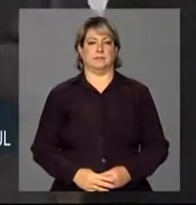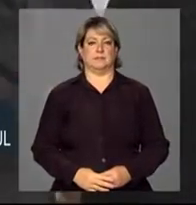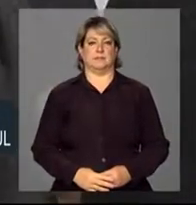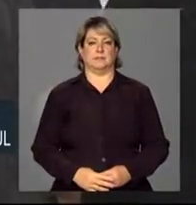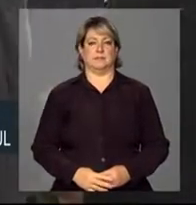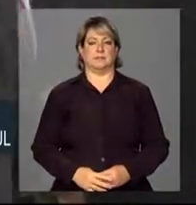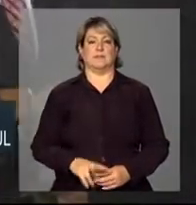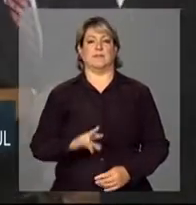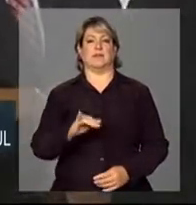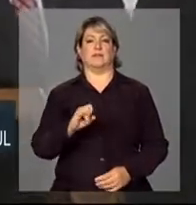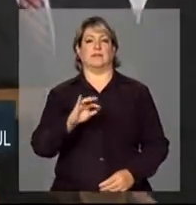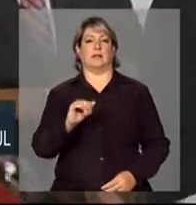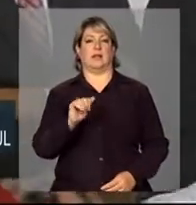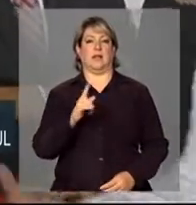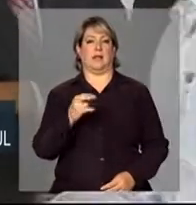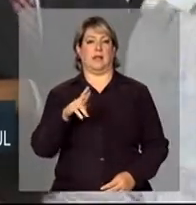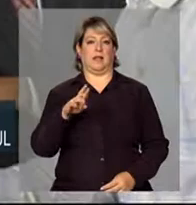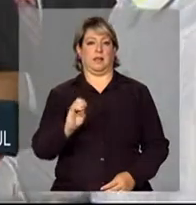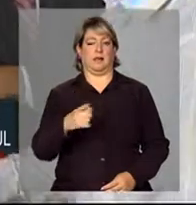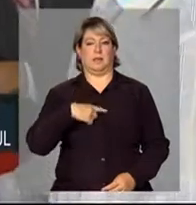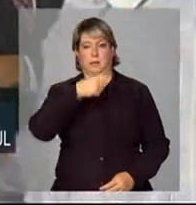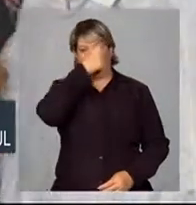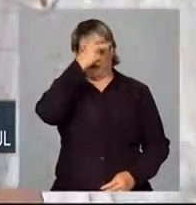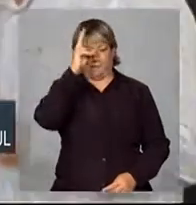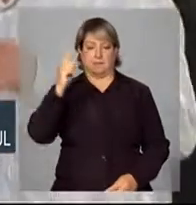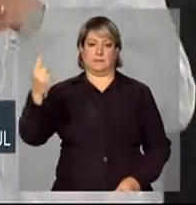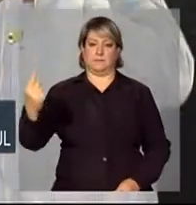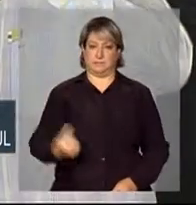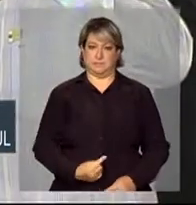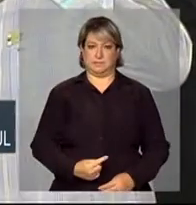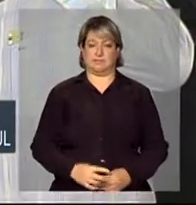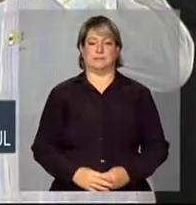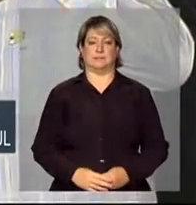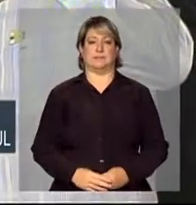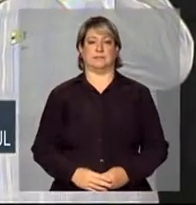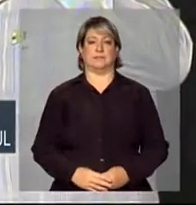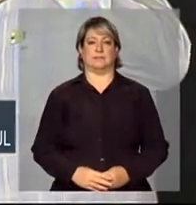E Vista Alegre, prefeito Almar Antônio Zanata.